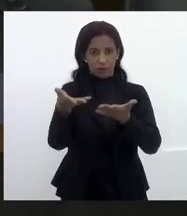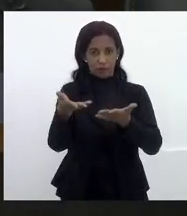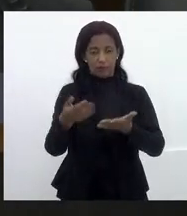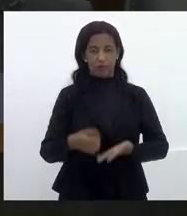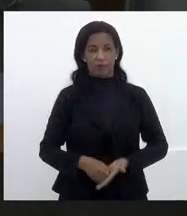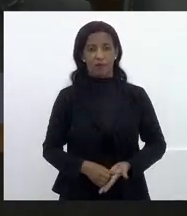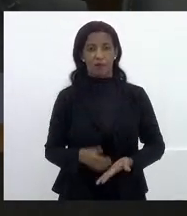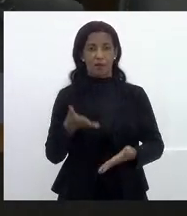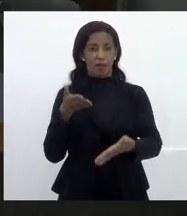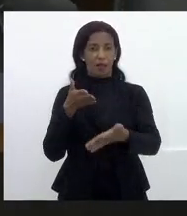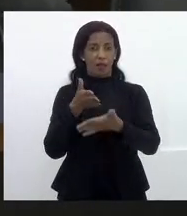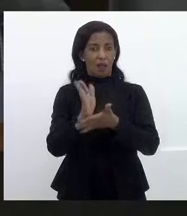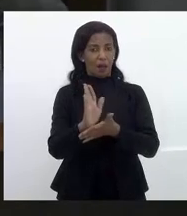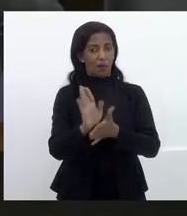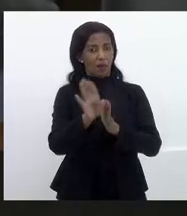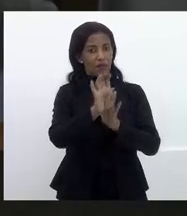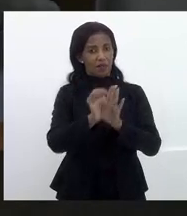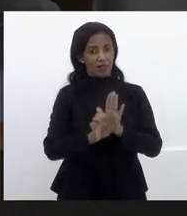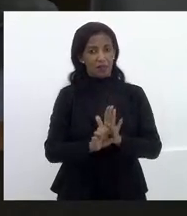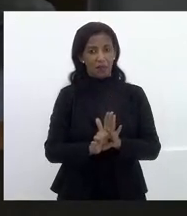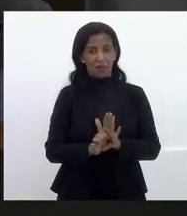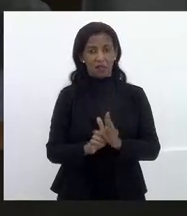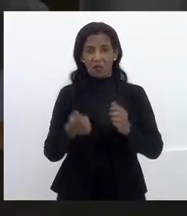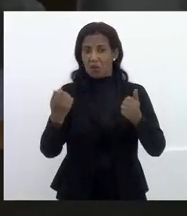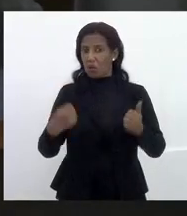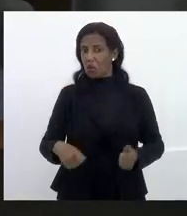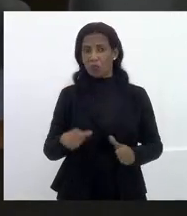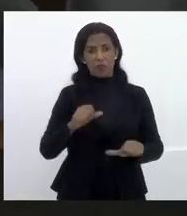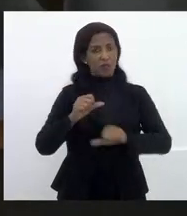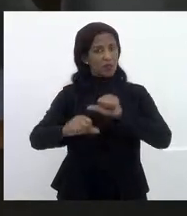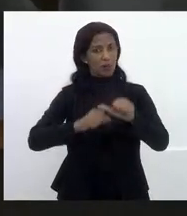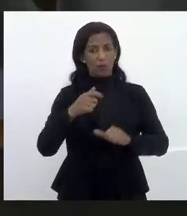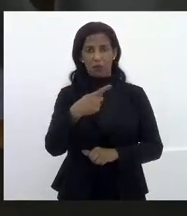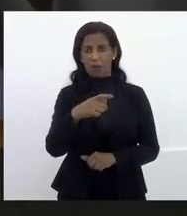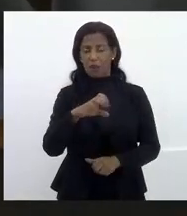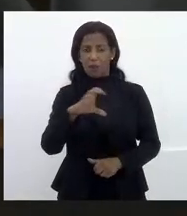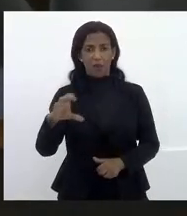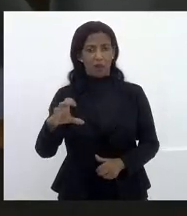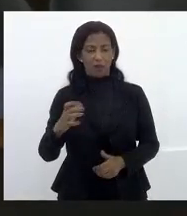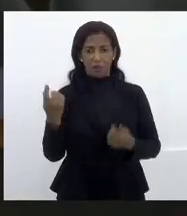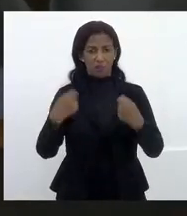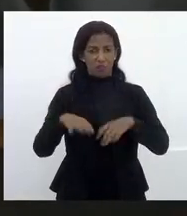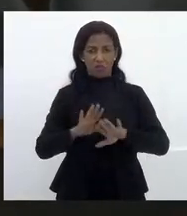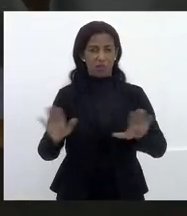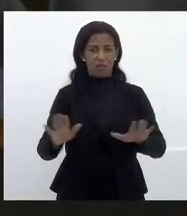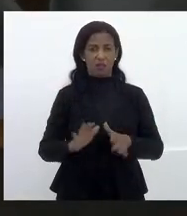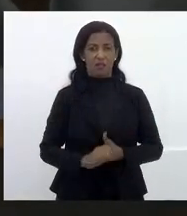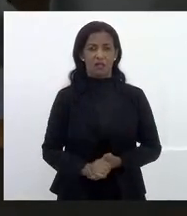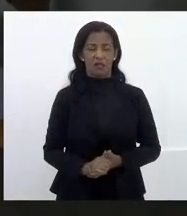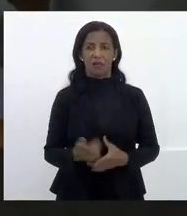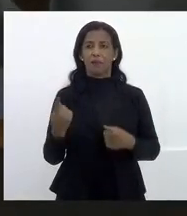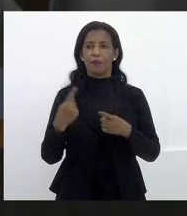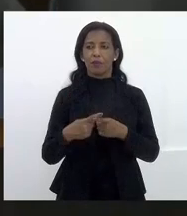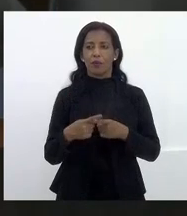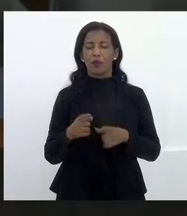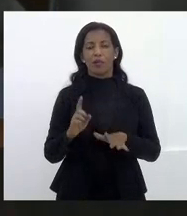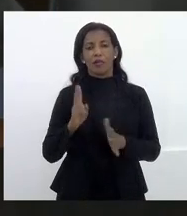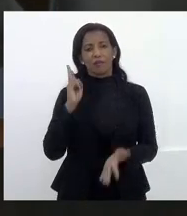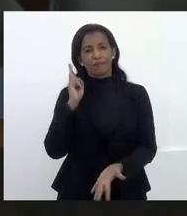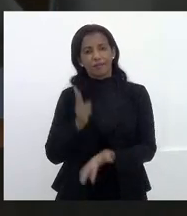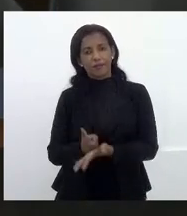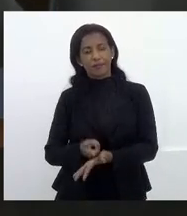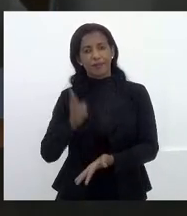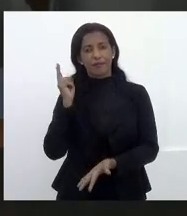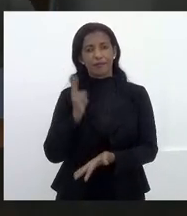a podem as emenda na caixa não precisa mexer na PEC a gente mexe na terra porque se cada